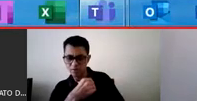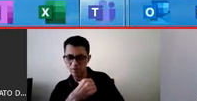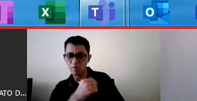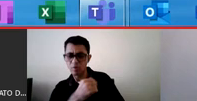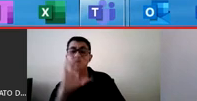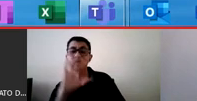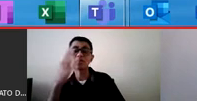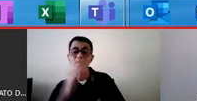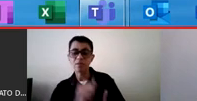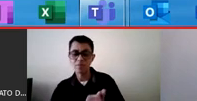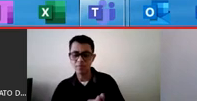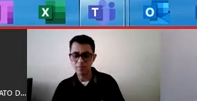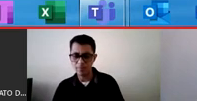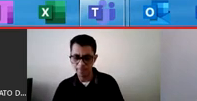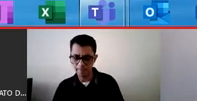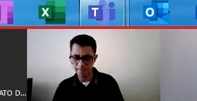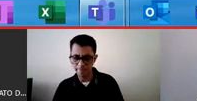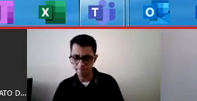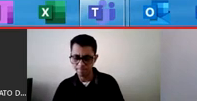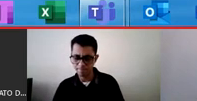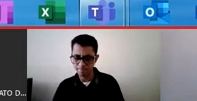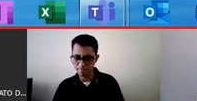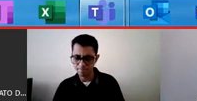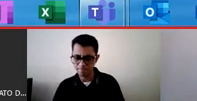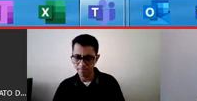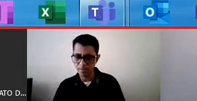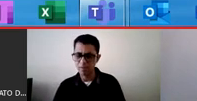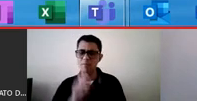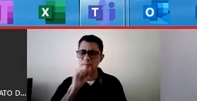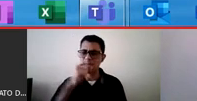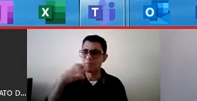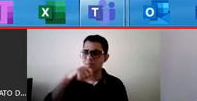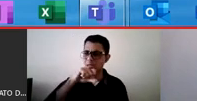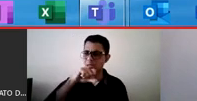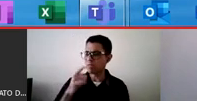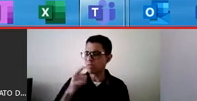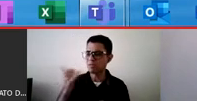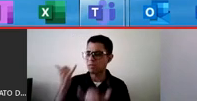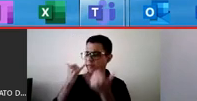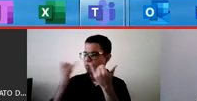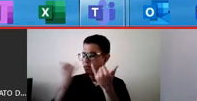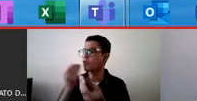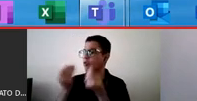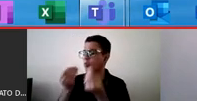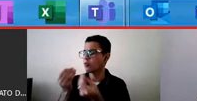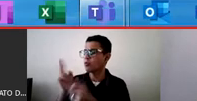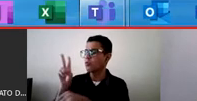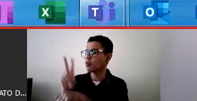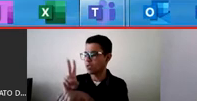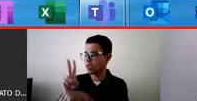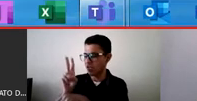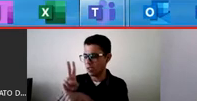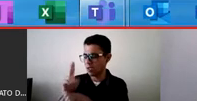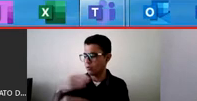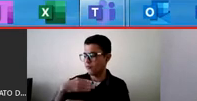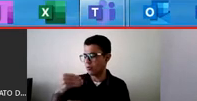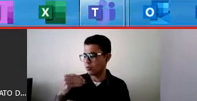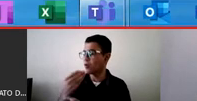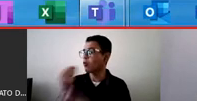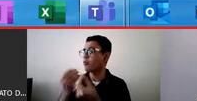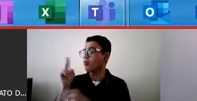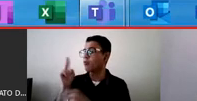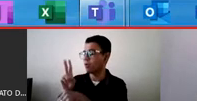que está acontecendo? Eles estão perdidos, desorientados, né? Eu vou dar um relato de uma mãe agora há pouco esses dias que